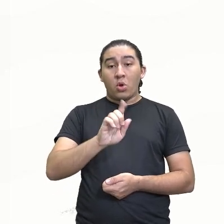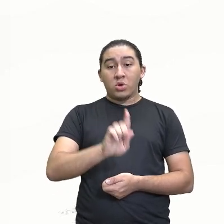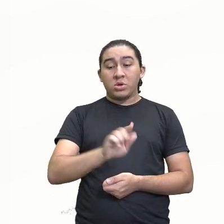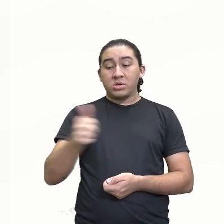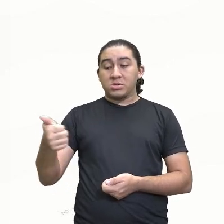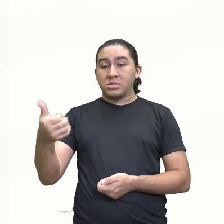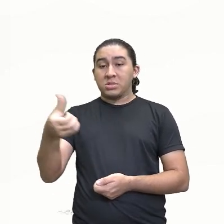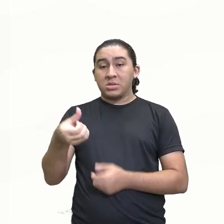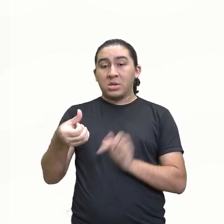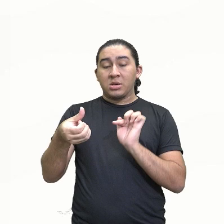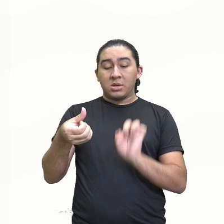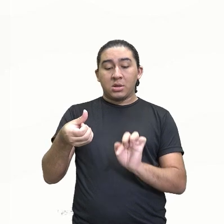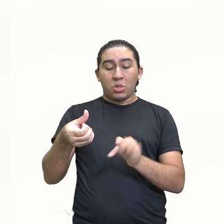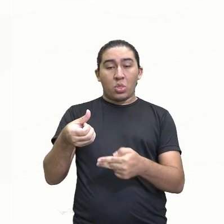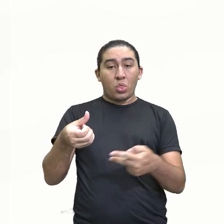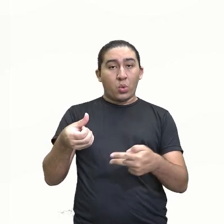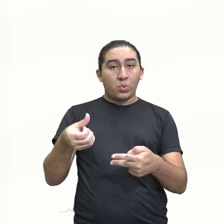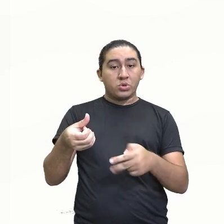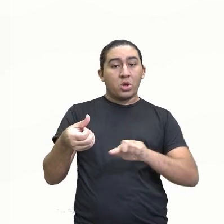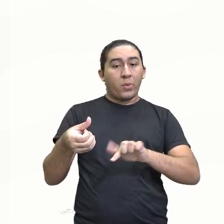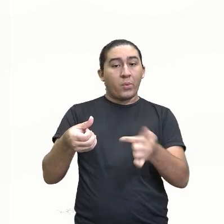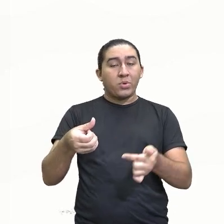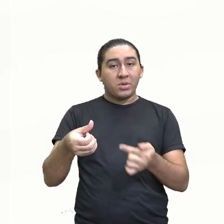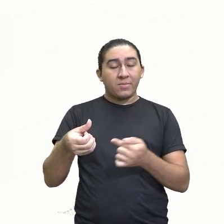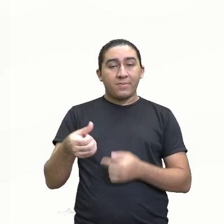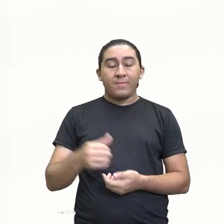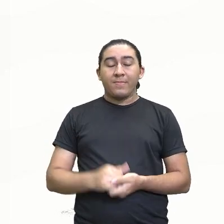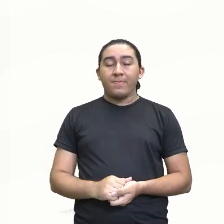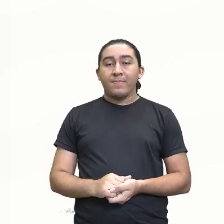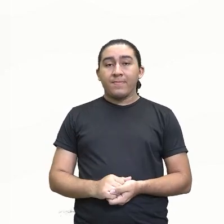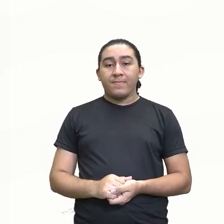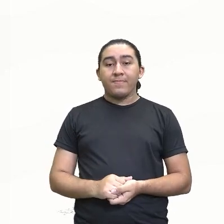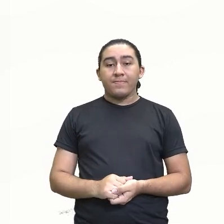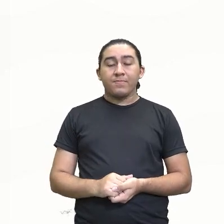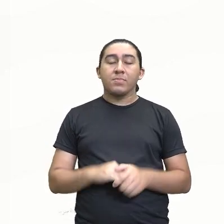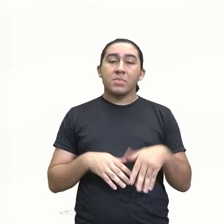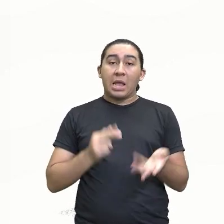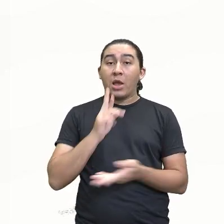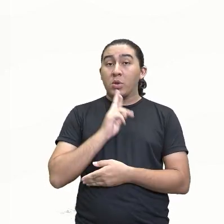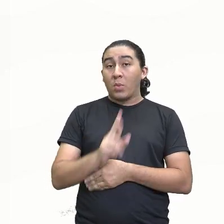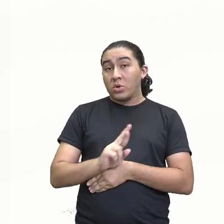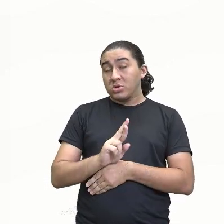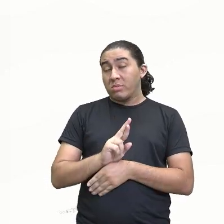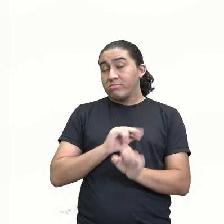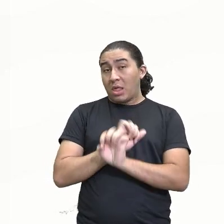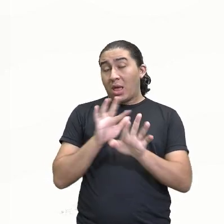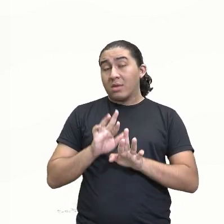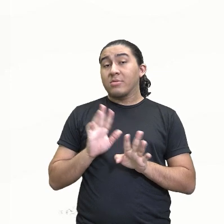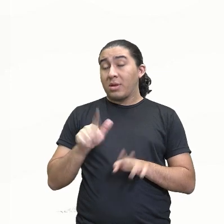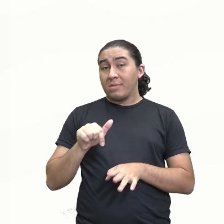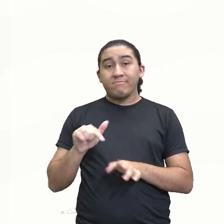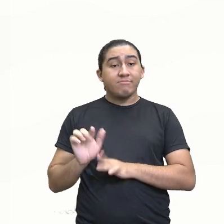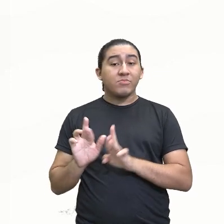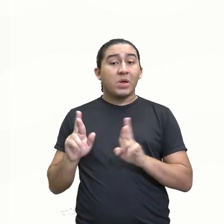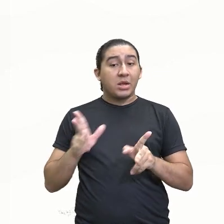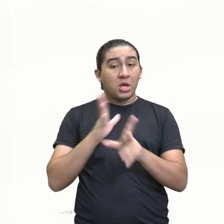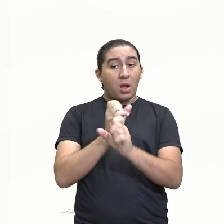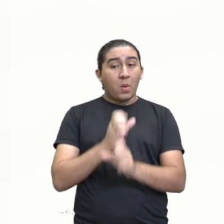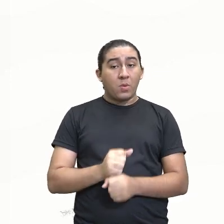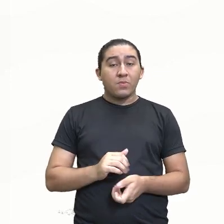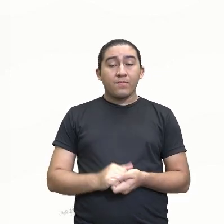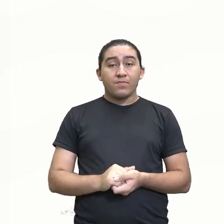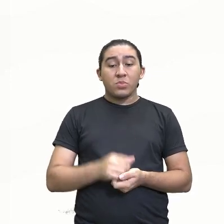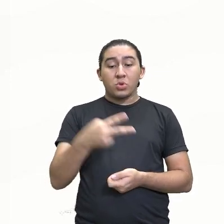16, mas agora em outra base, é na base 2. Então, o resultado é claro que vai ser diferente. 2